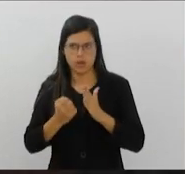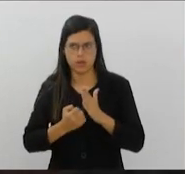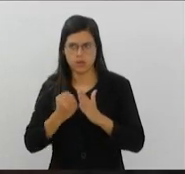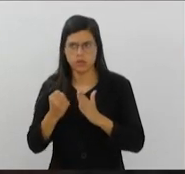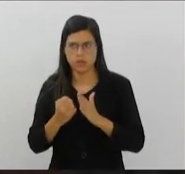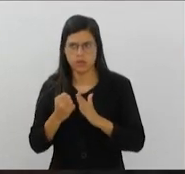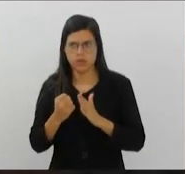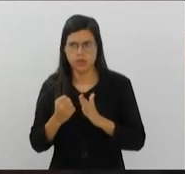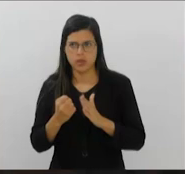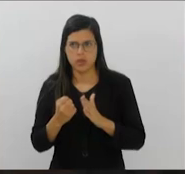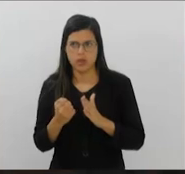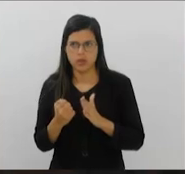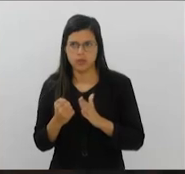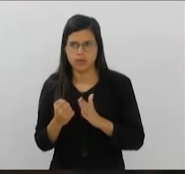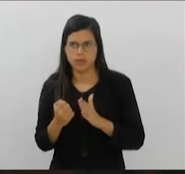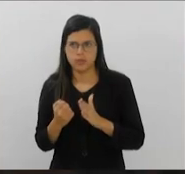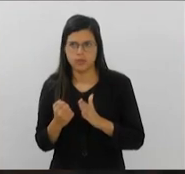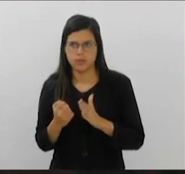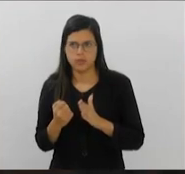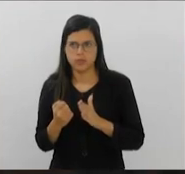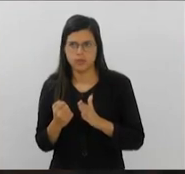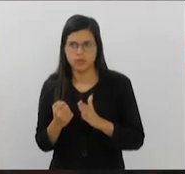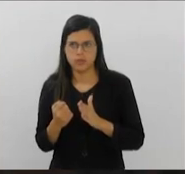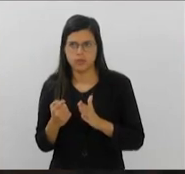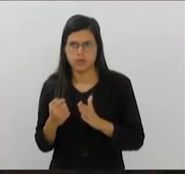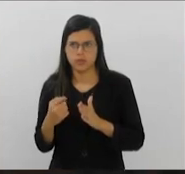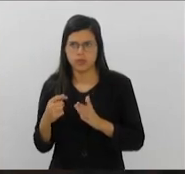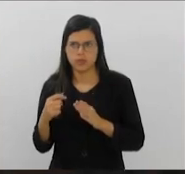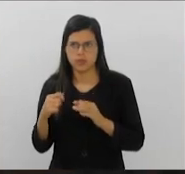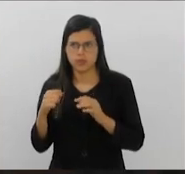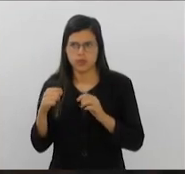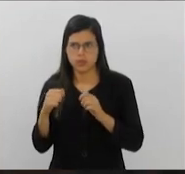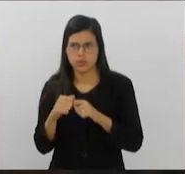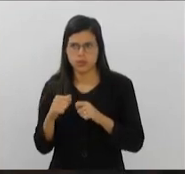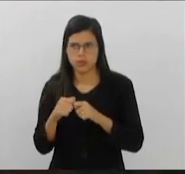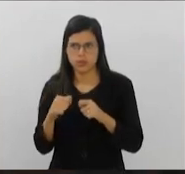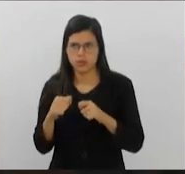pela exploração do trabalho infantil.